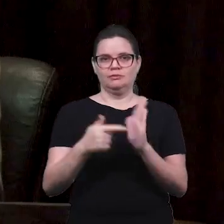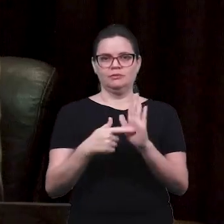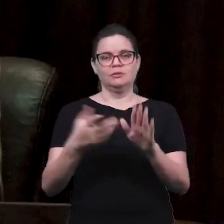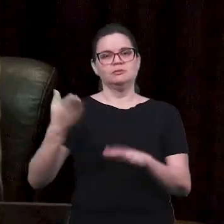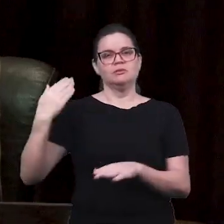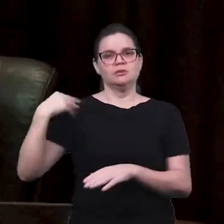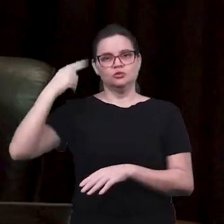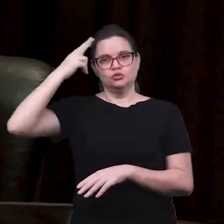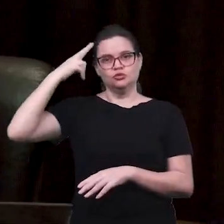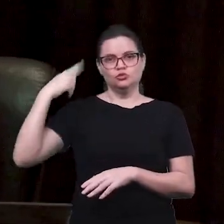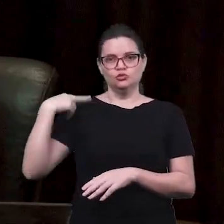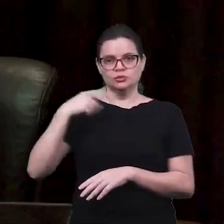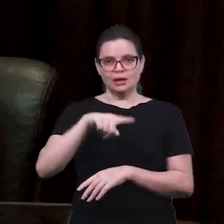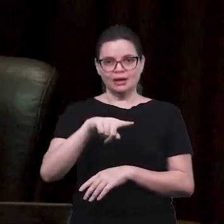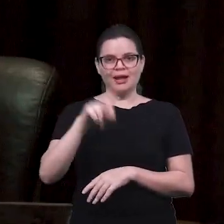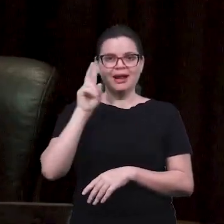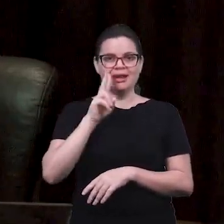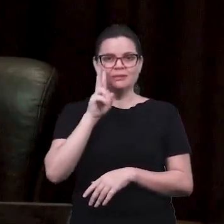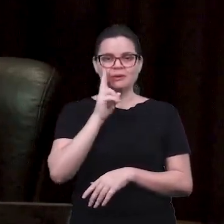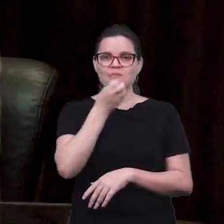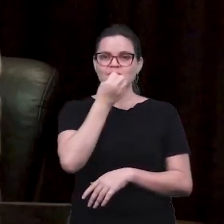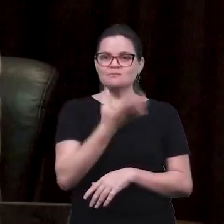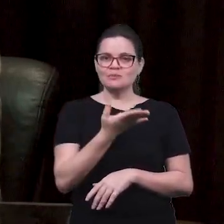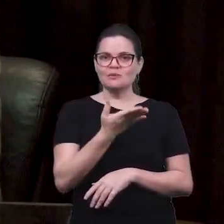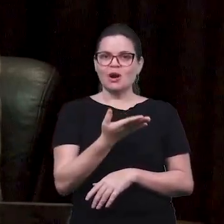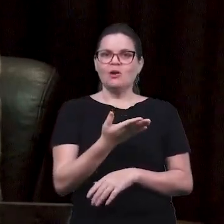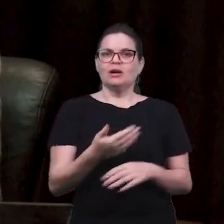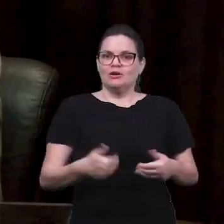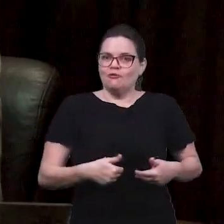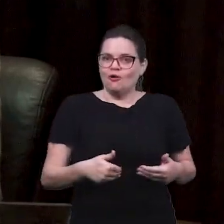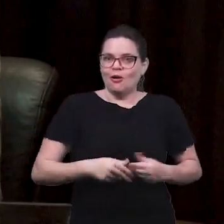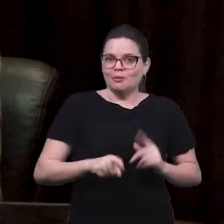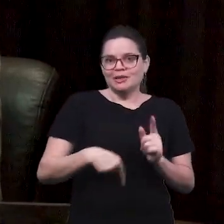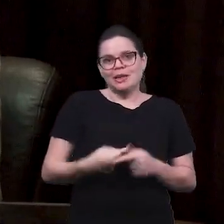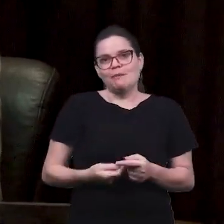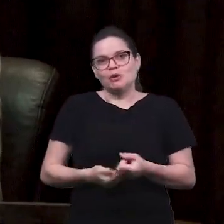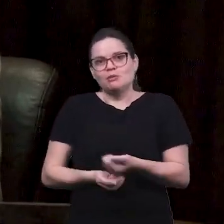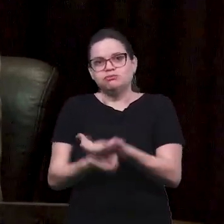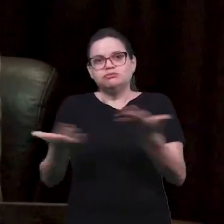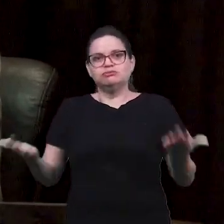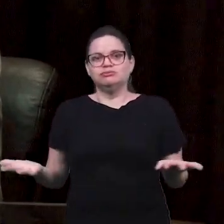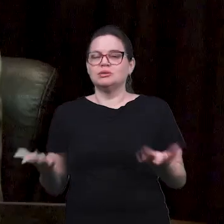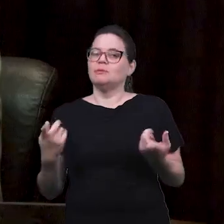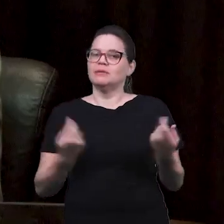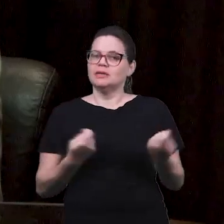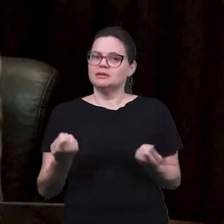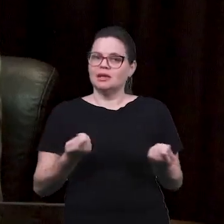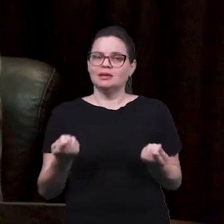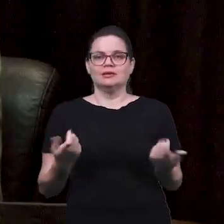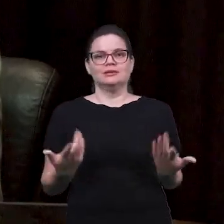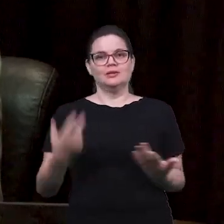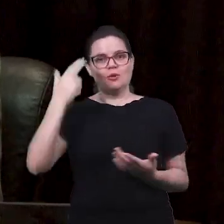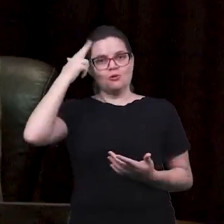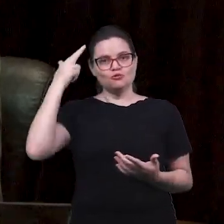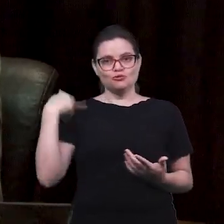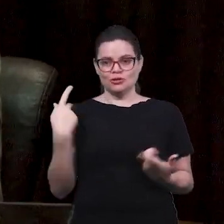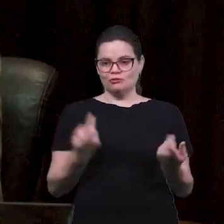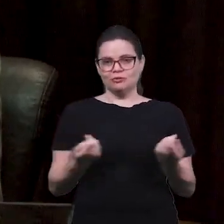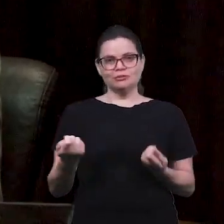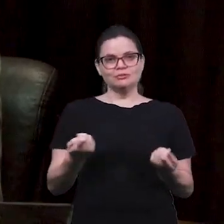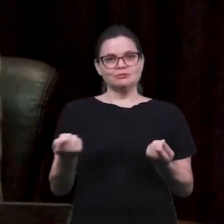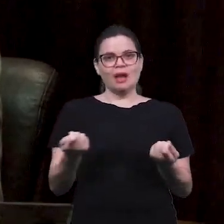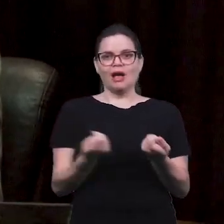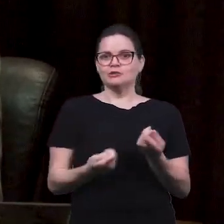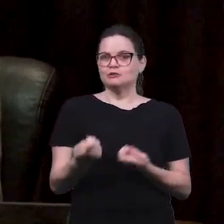de José, lá no Egito, vai ter tempo de vacas magras e vacas gordas. Então, a Exatamente. pessoa tem que se preparar para isso. José foi